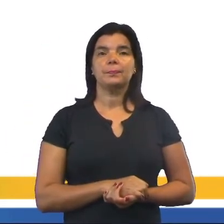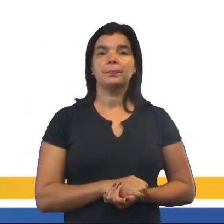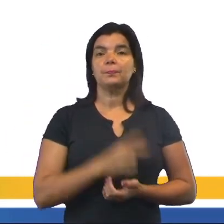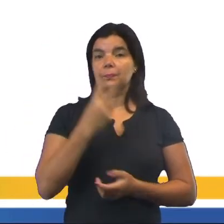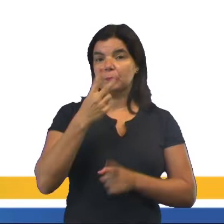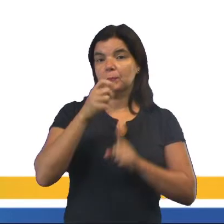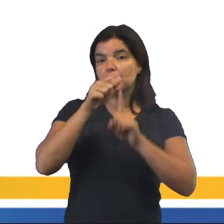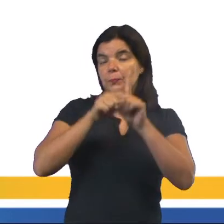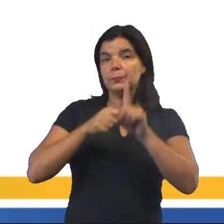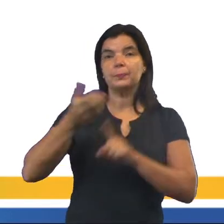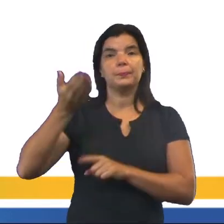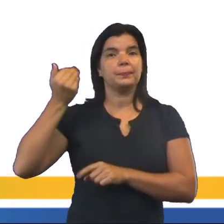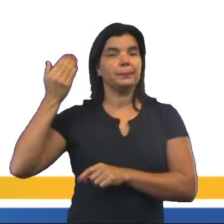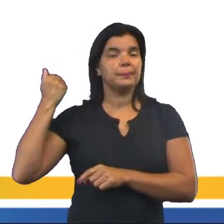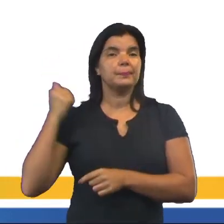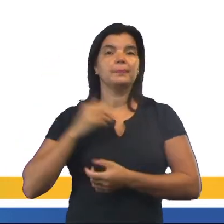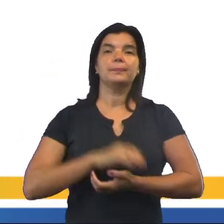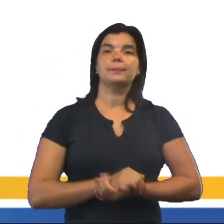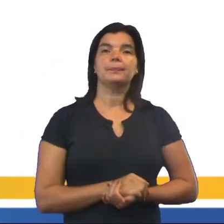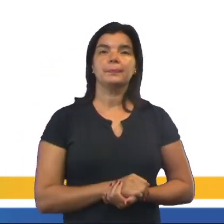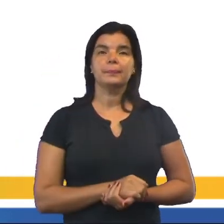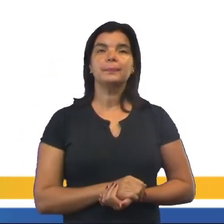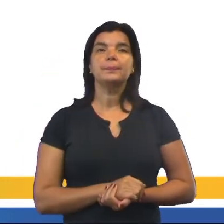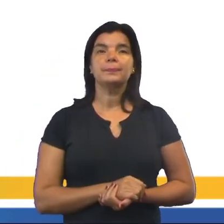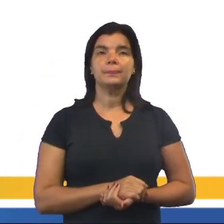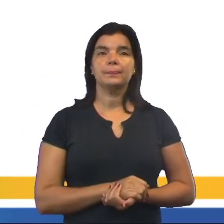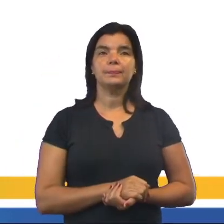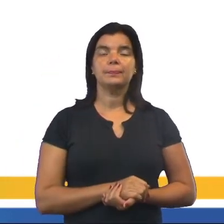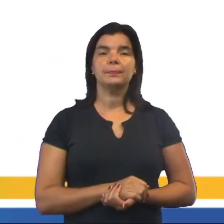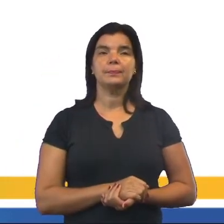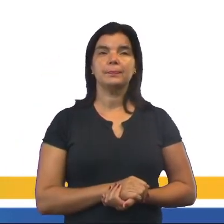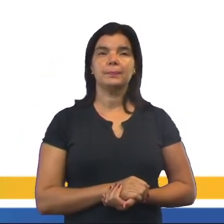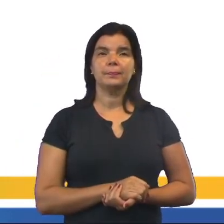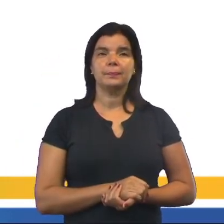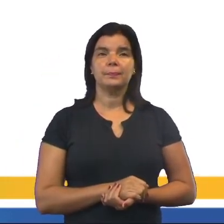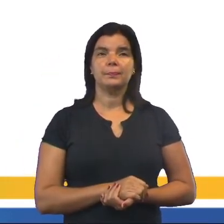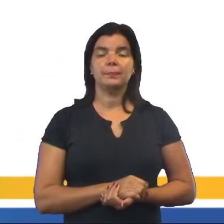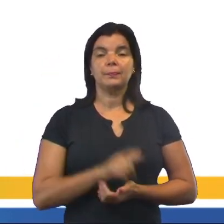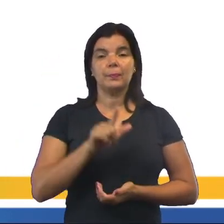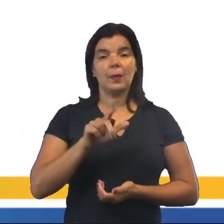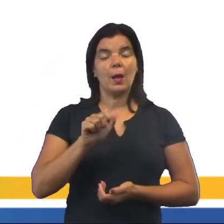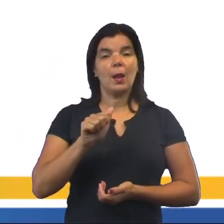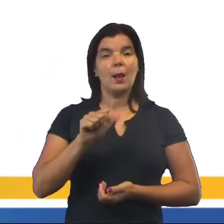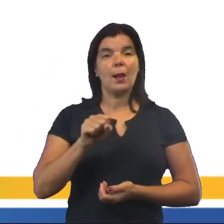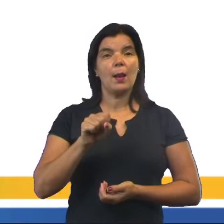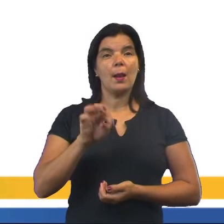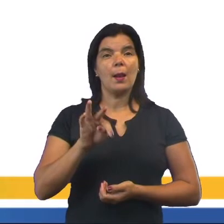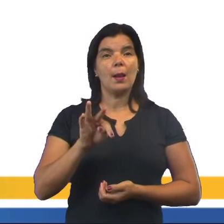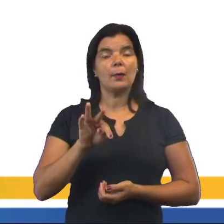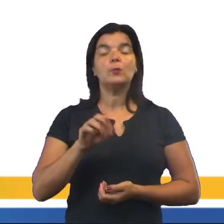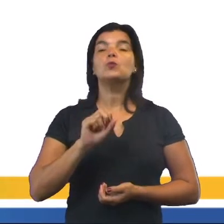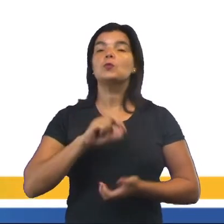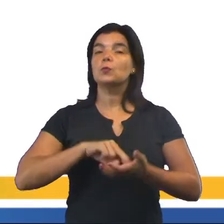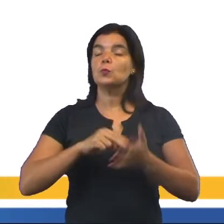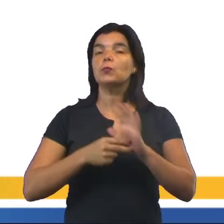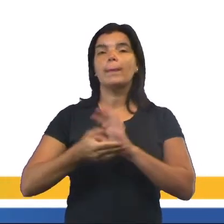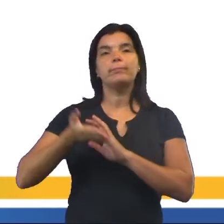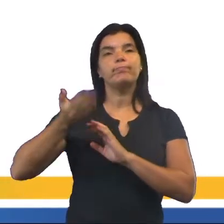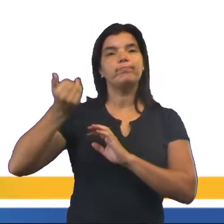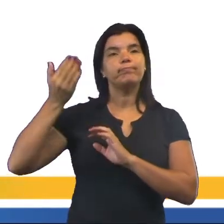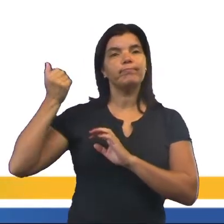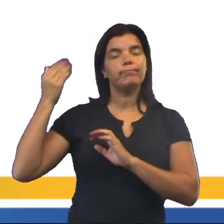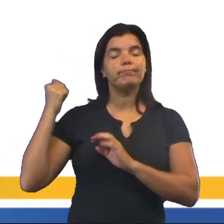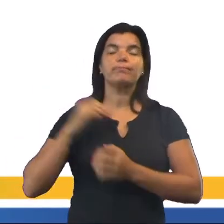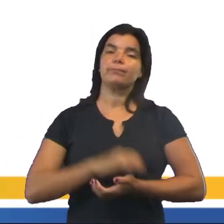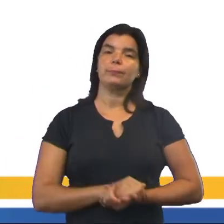2 months ago, 2 meses atrás, ou há 2 meses, e a palavra last, que também tem essa ideia de passado.